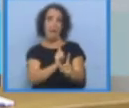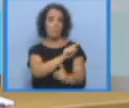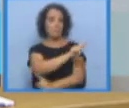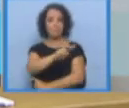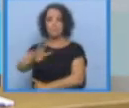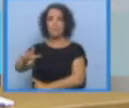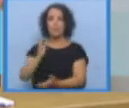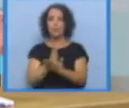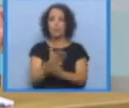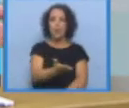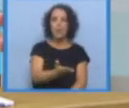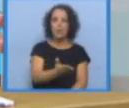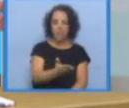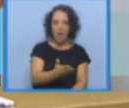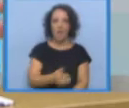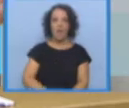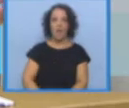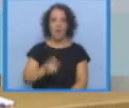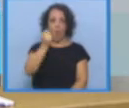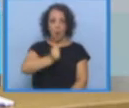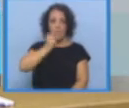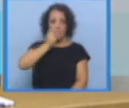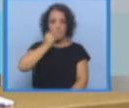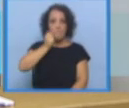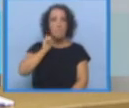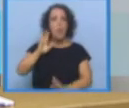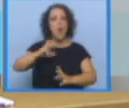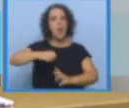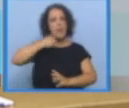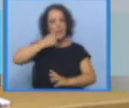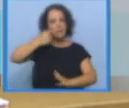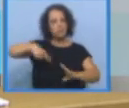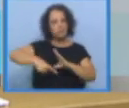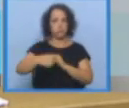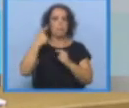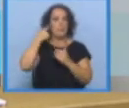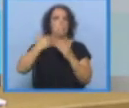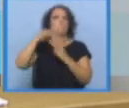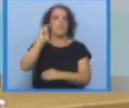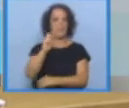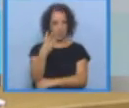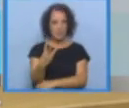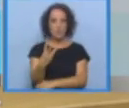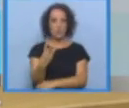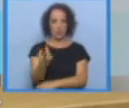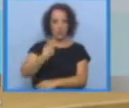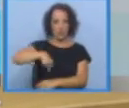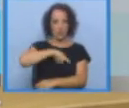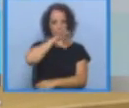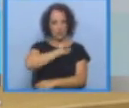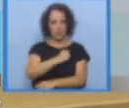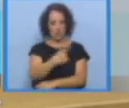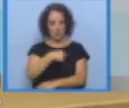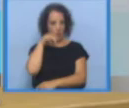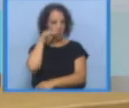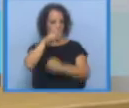não é? Portanto, a crise já dura há mais de 3, a crise profunda há mais de 3, e todos nós que temos filhos pensamos que